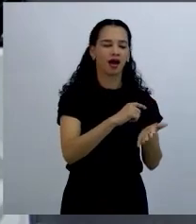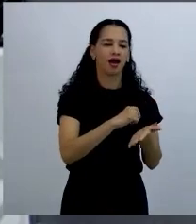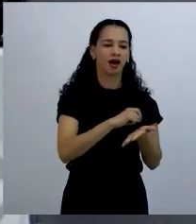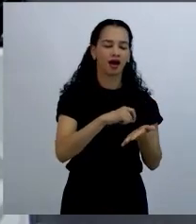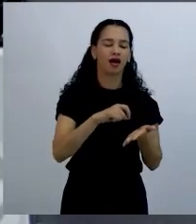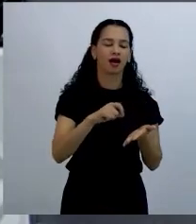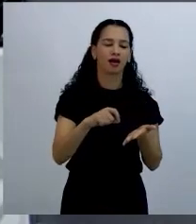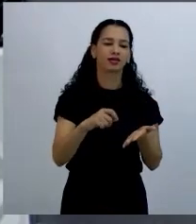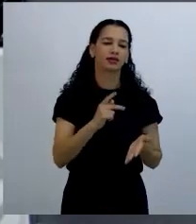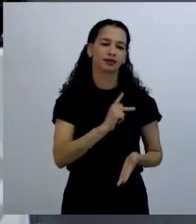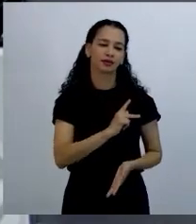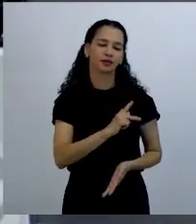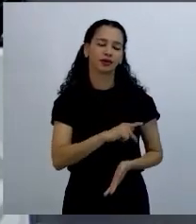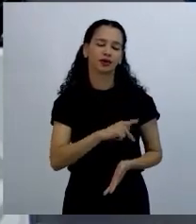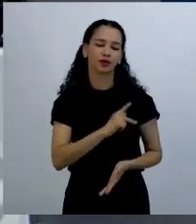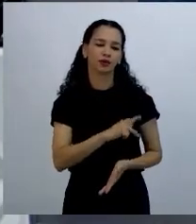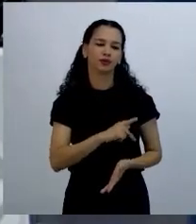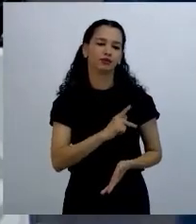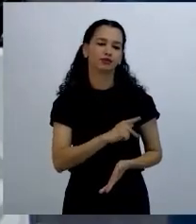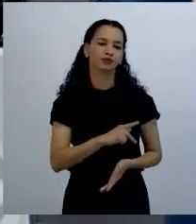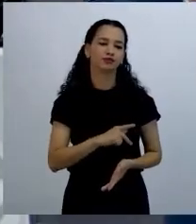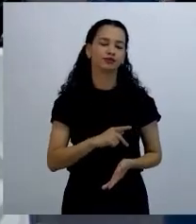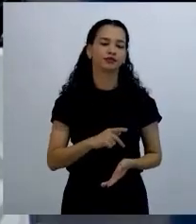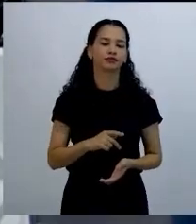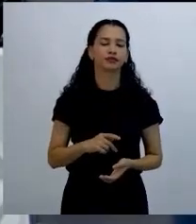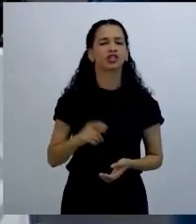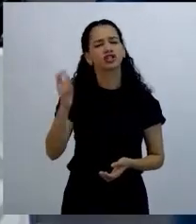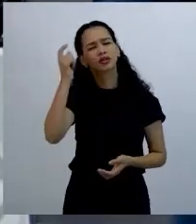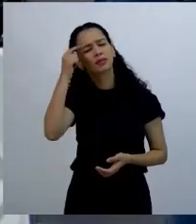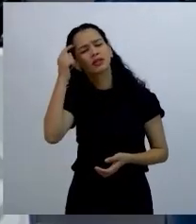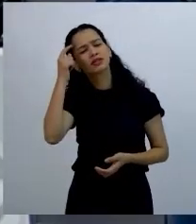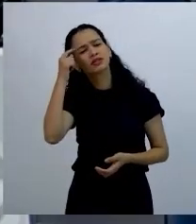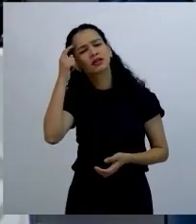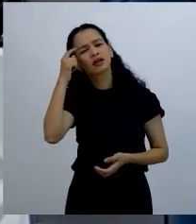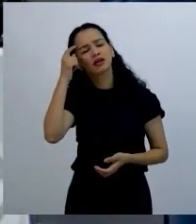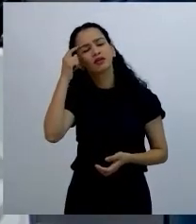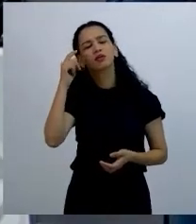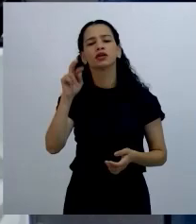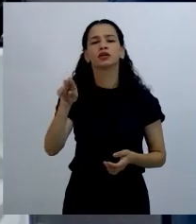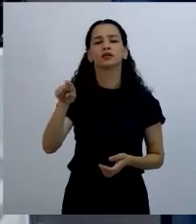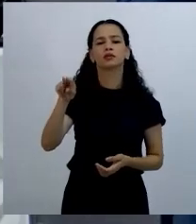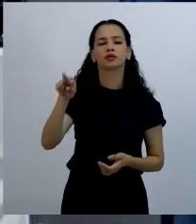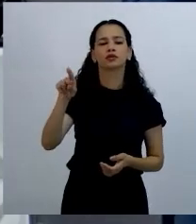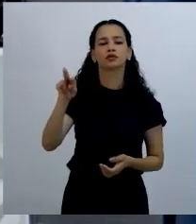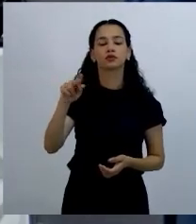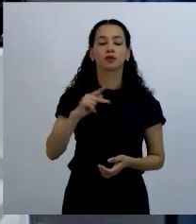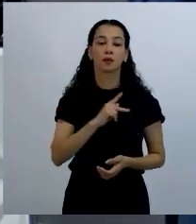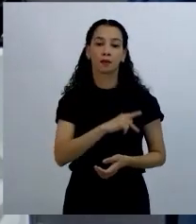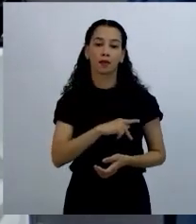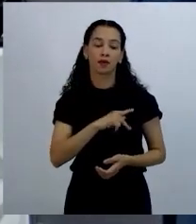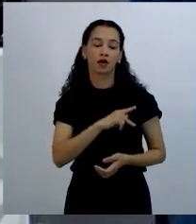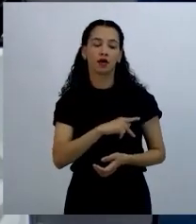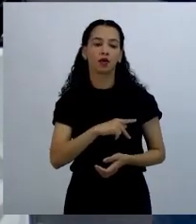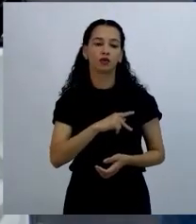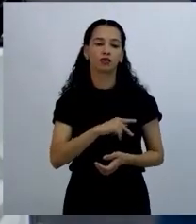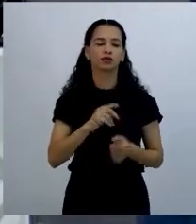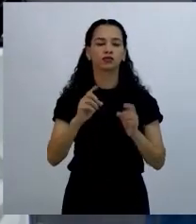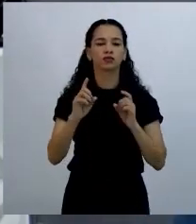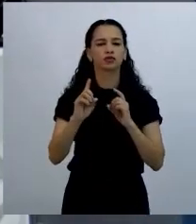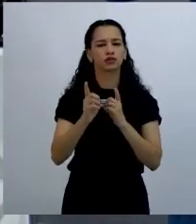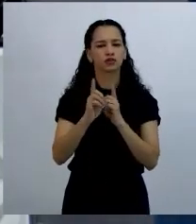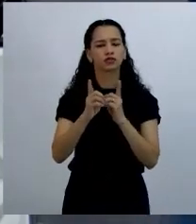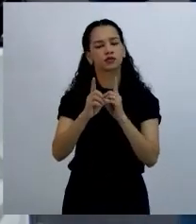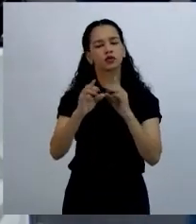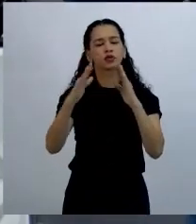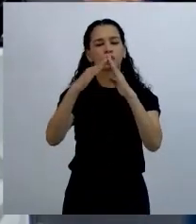Paulo disciplinou a igreja e querem saber porque porque a unidade da igreja ela é muito mais importante do que os